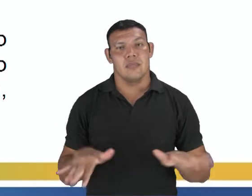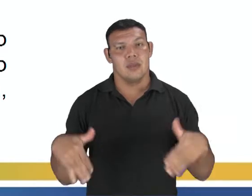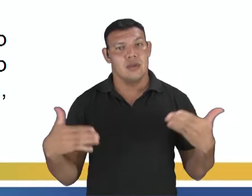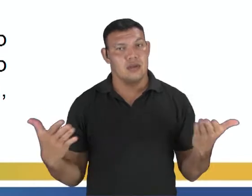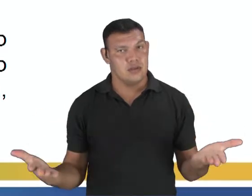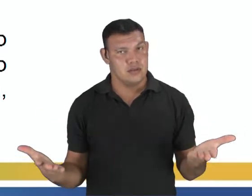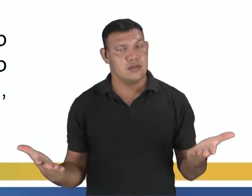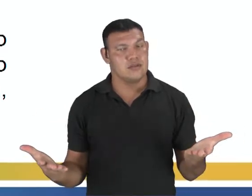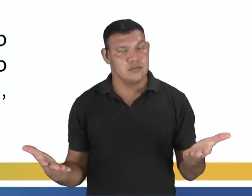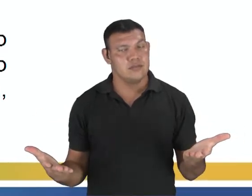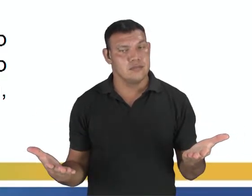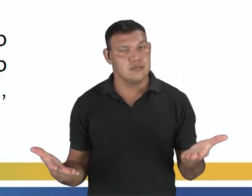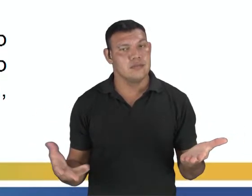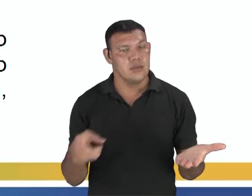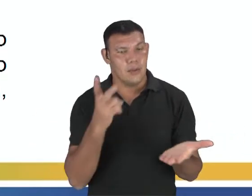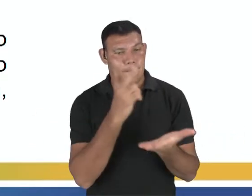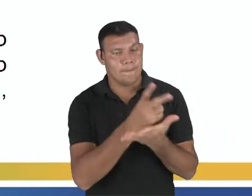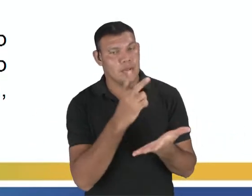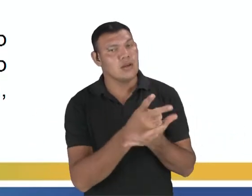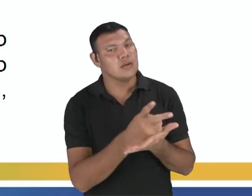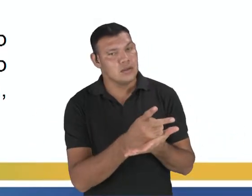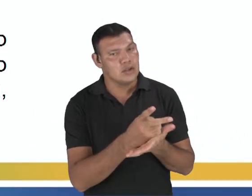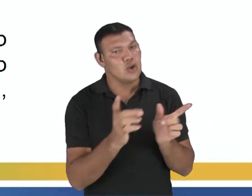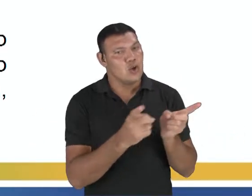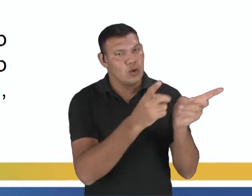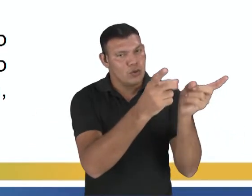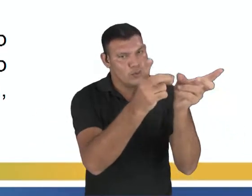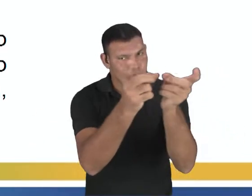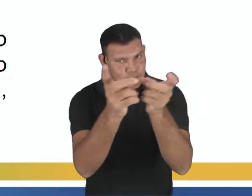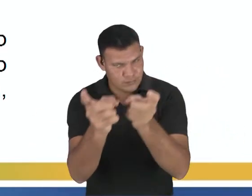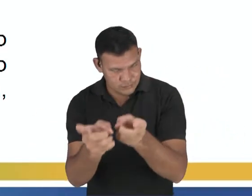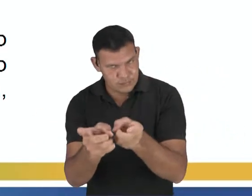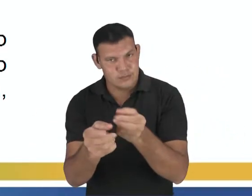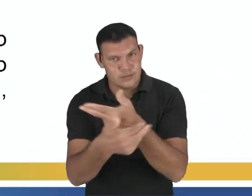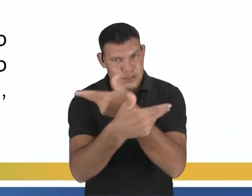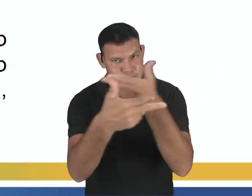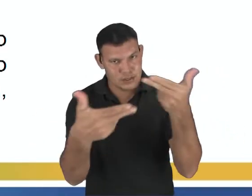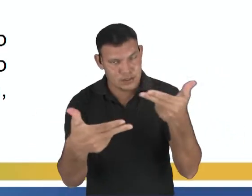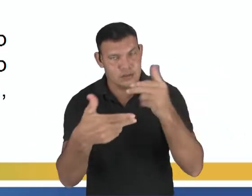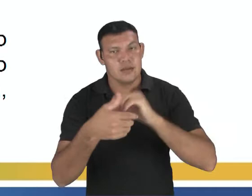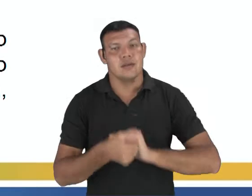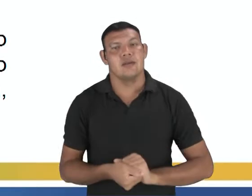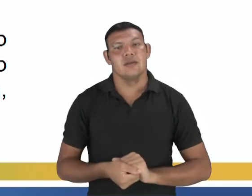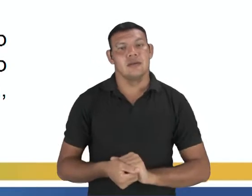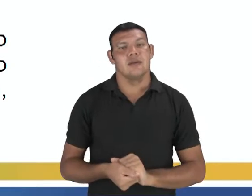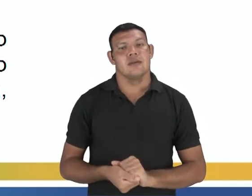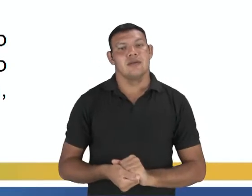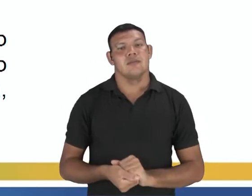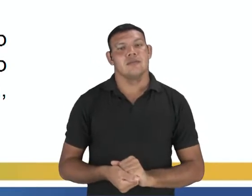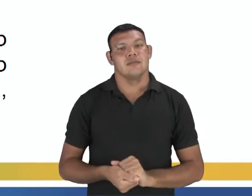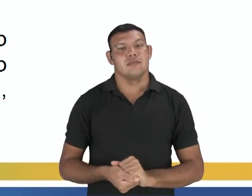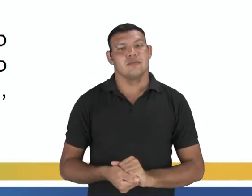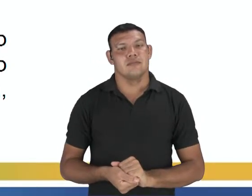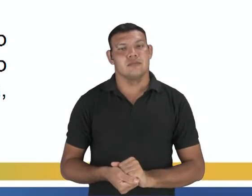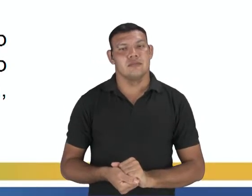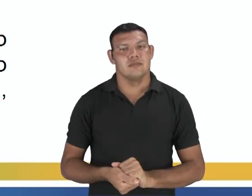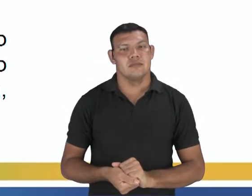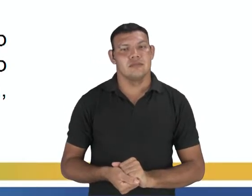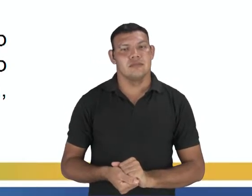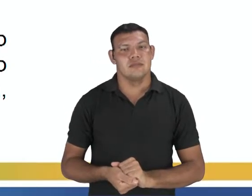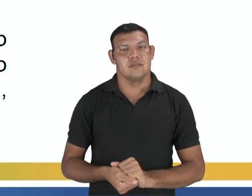aí eles mesmos também faziam a comercialização do produto na manufatura, né? Ou vendiam para que outras pessoas fizessem